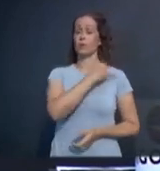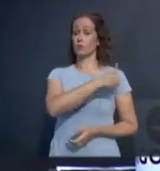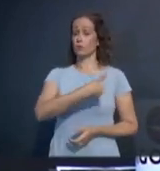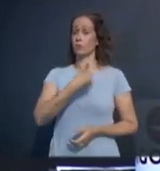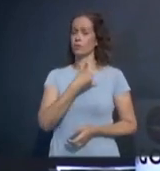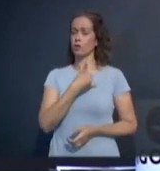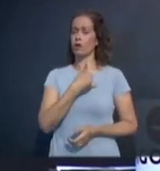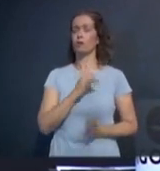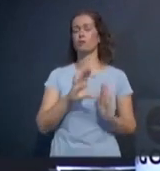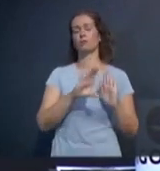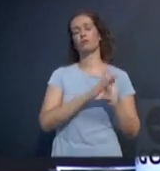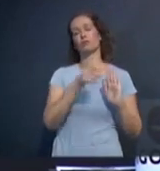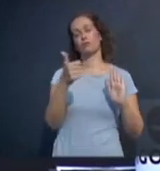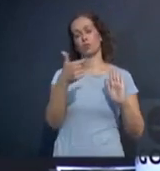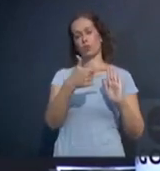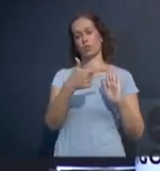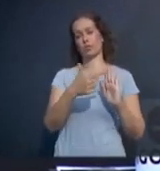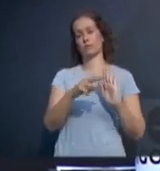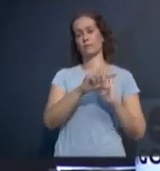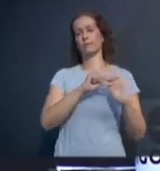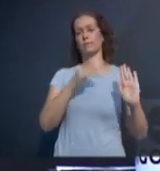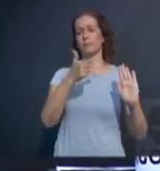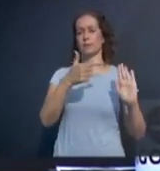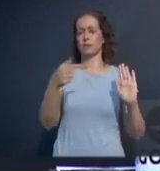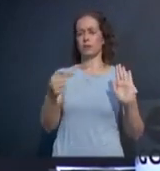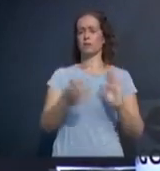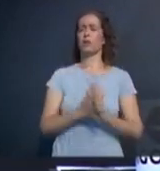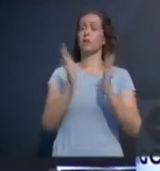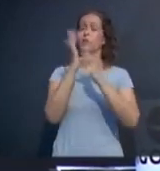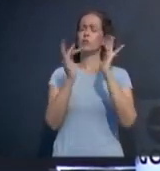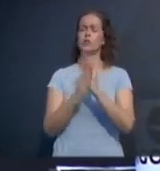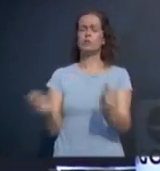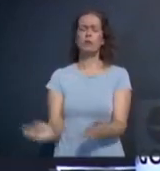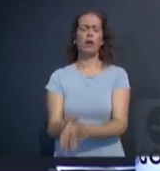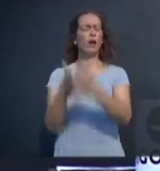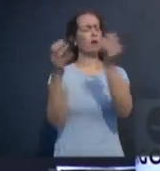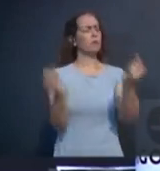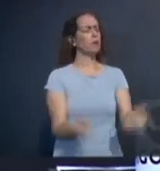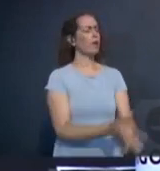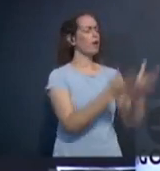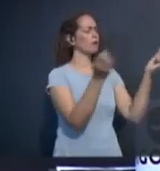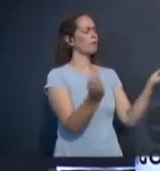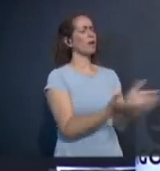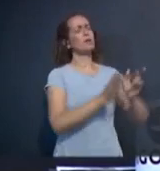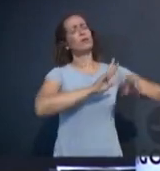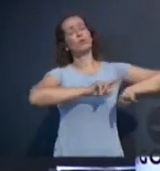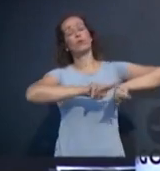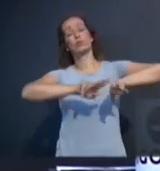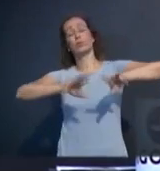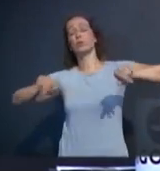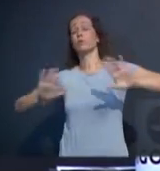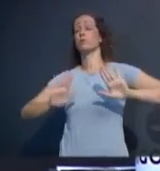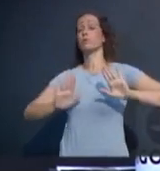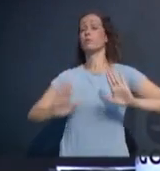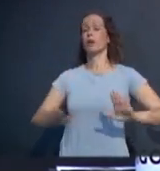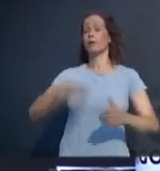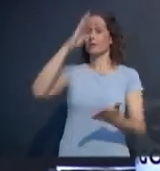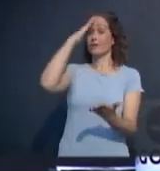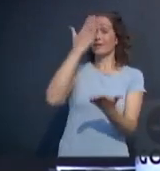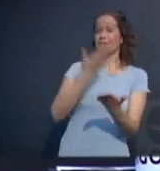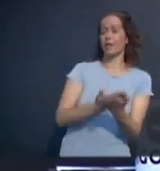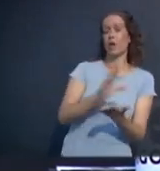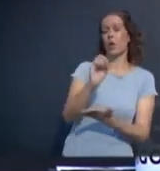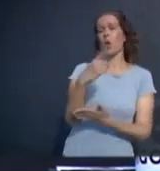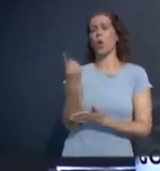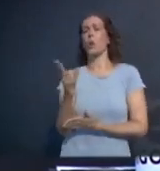É tão triste que Jesus fez tantos milagres, tantos sinais, mas a escolha de crer ou não crer